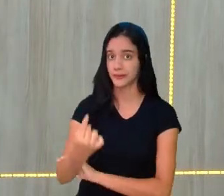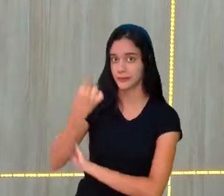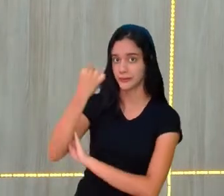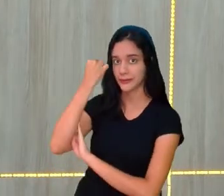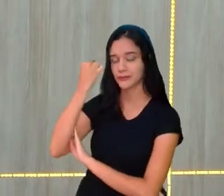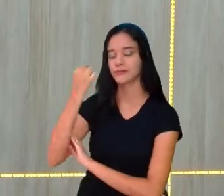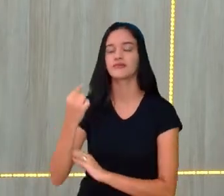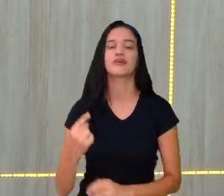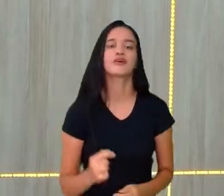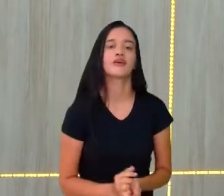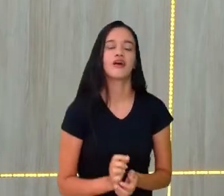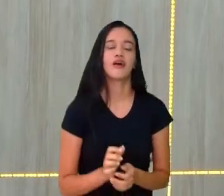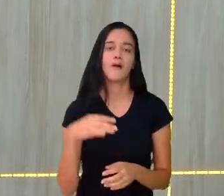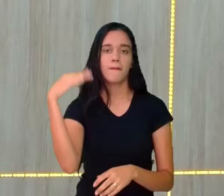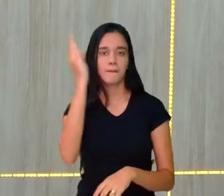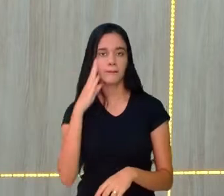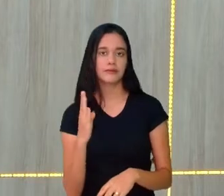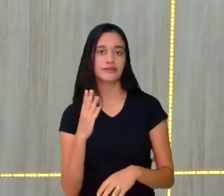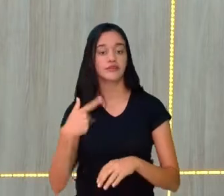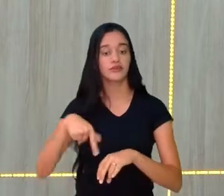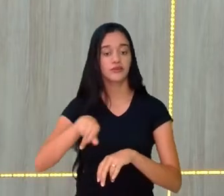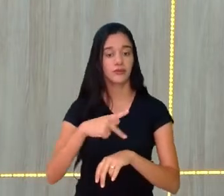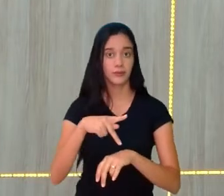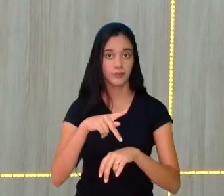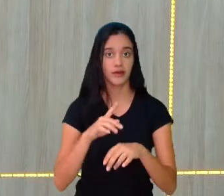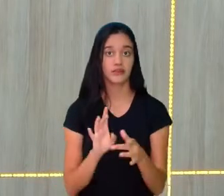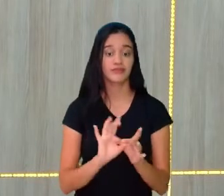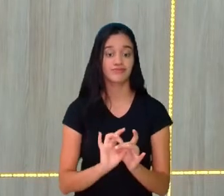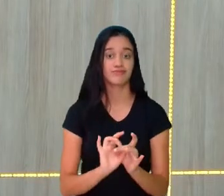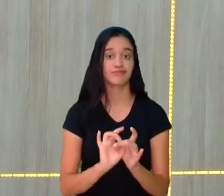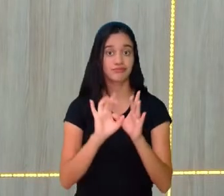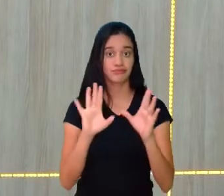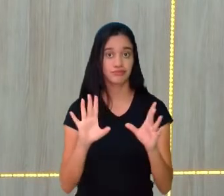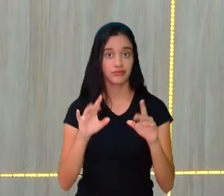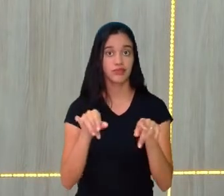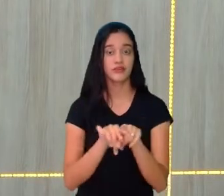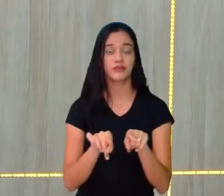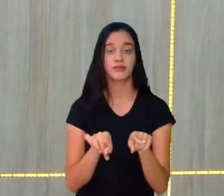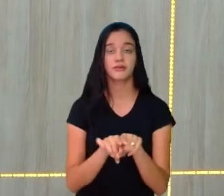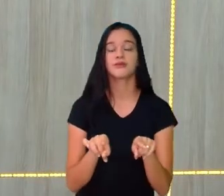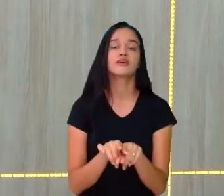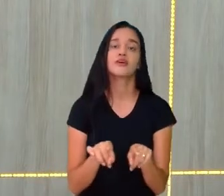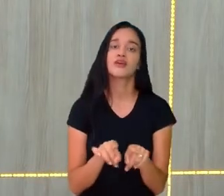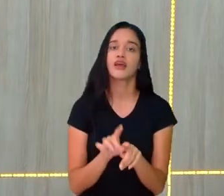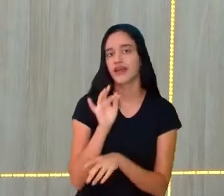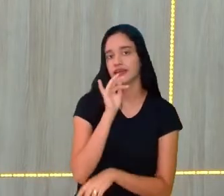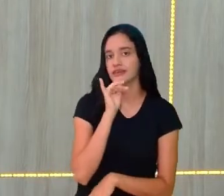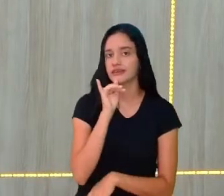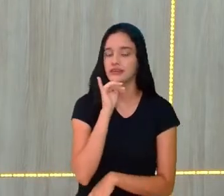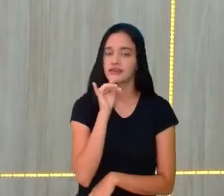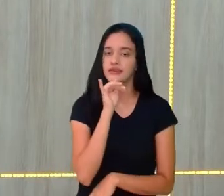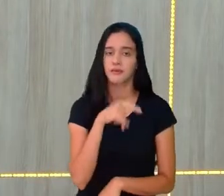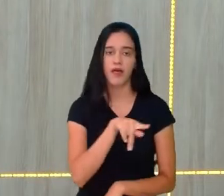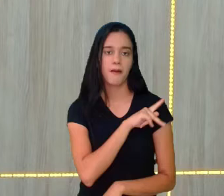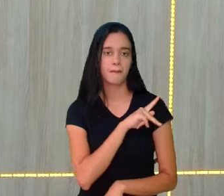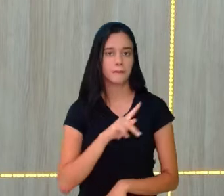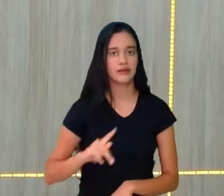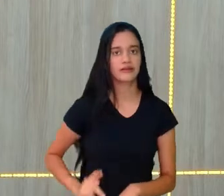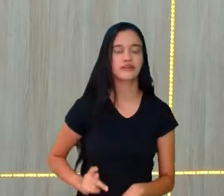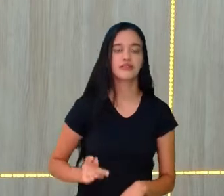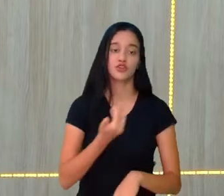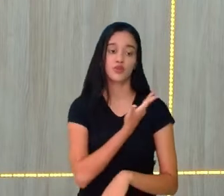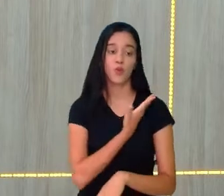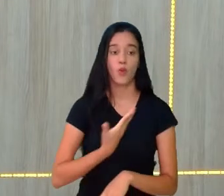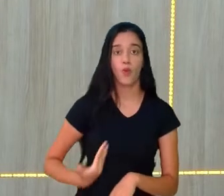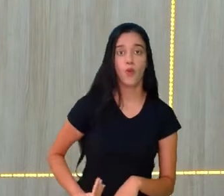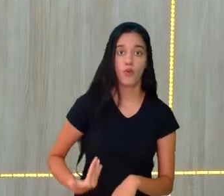país republicano, democrático, e as instituições, vamos citar, por exemplo, a presidência, os